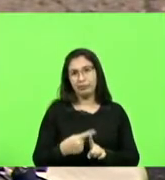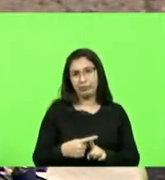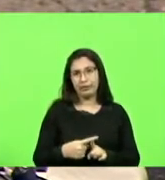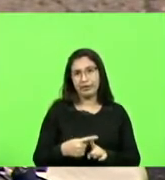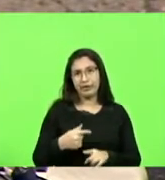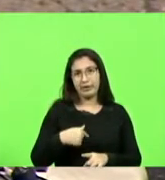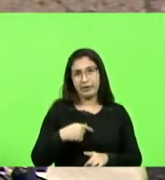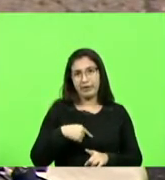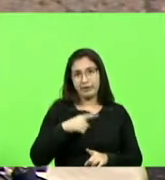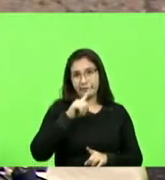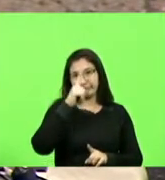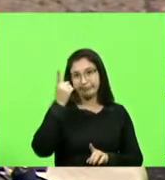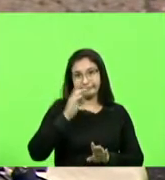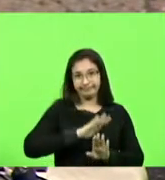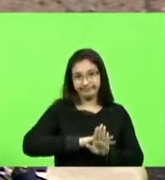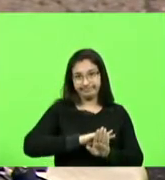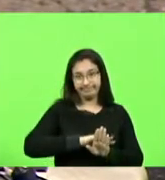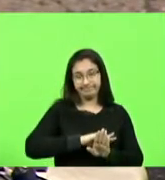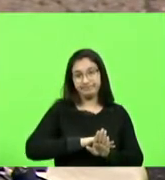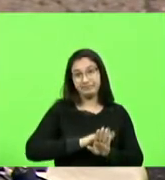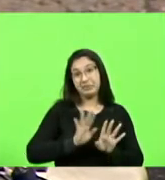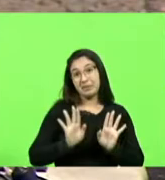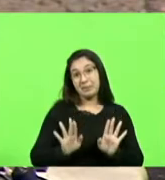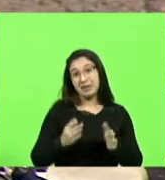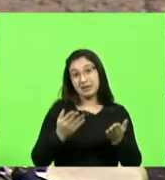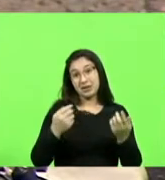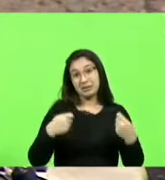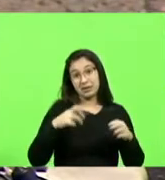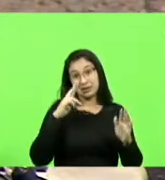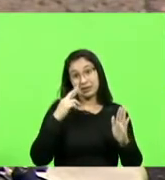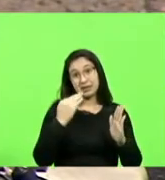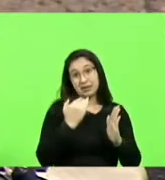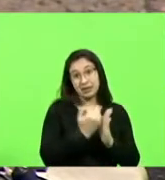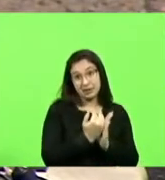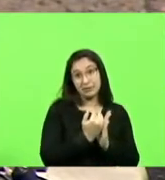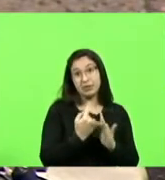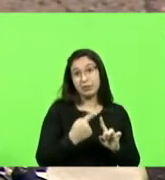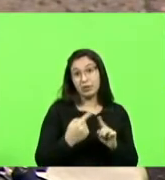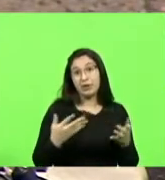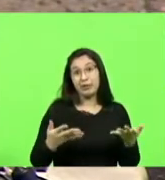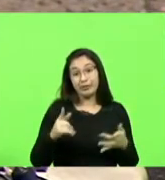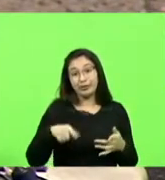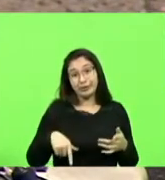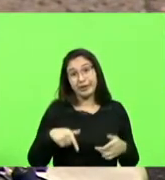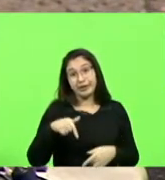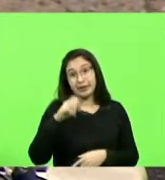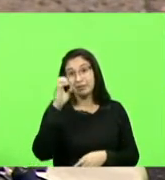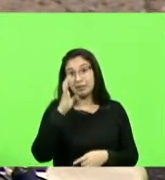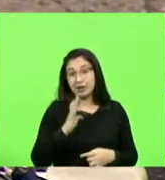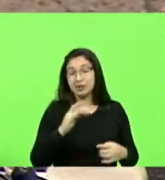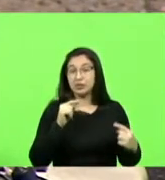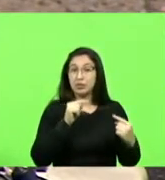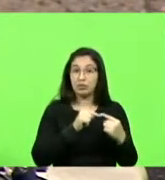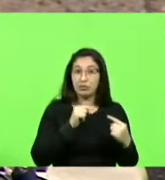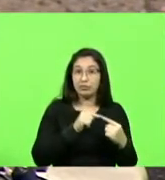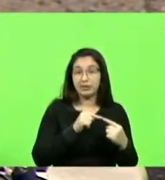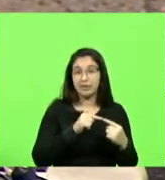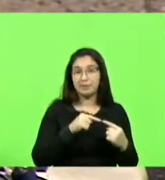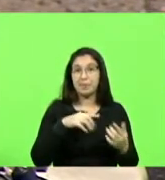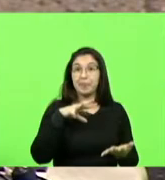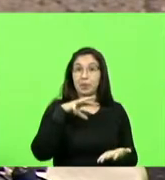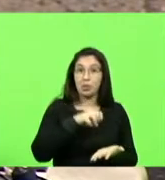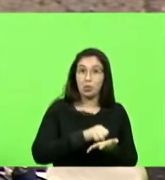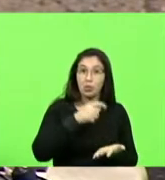ideológicas, mas ela precisa ser respeitada porque hoje é assim no Brasil. E lá no contrato está que